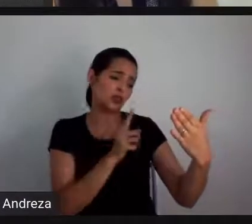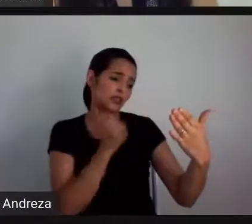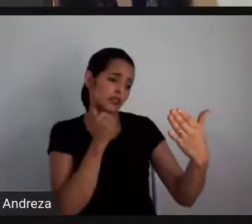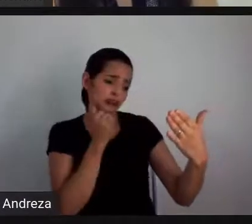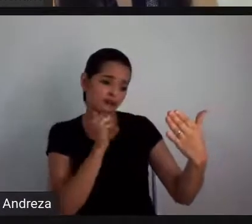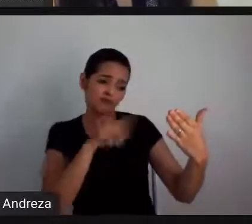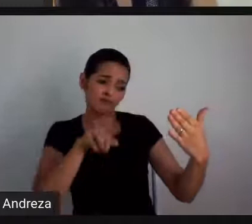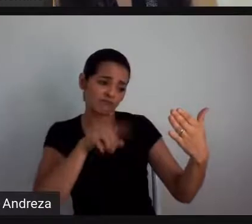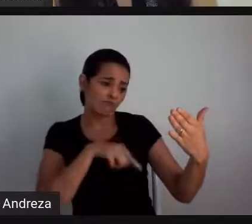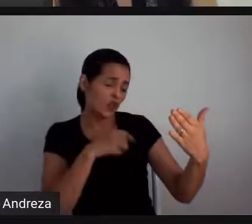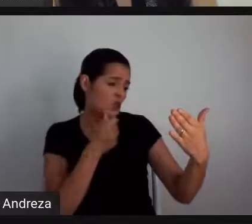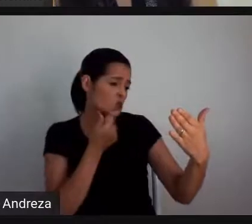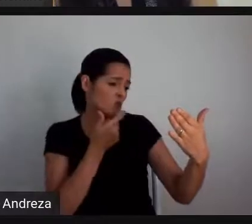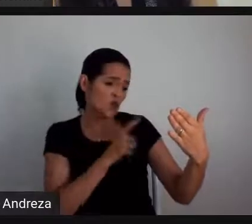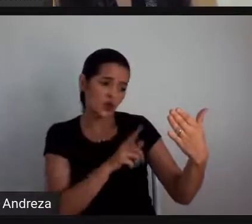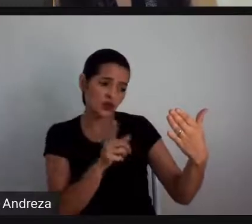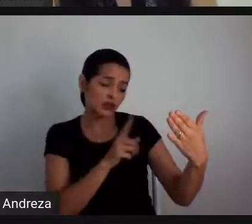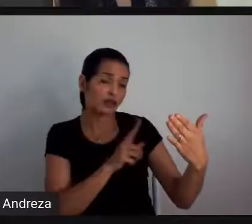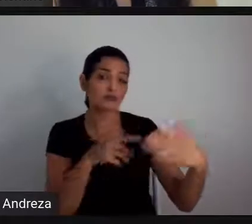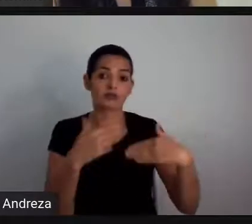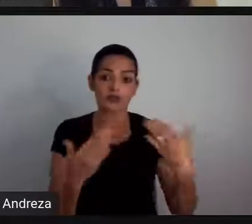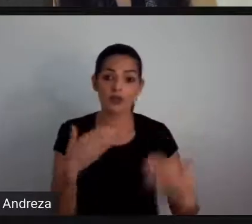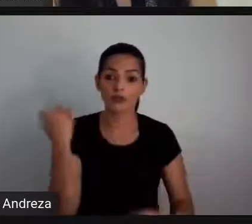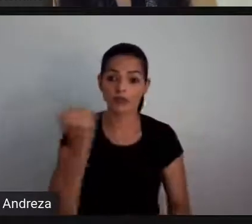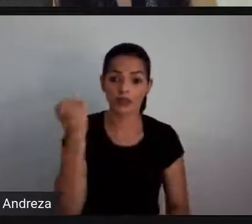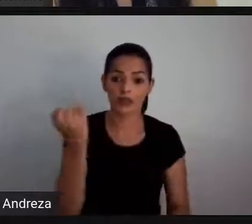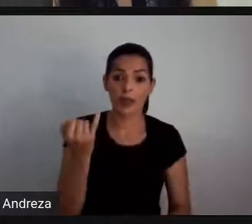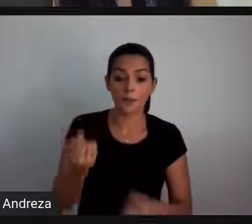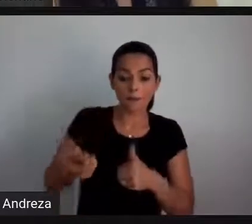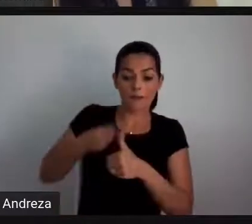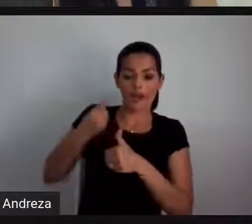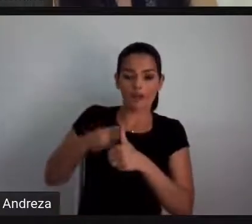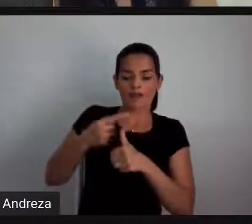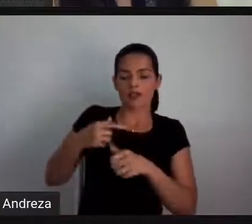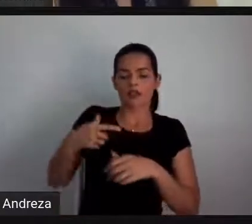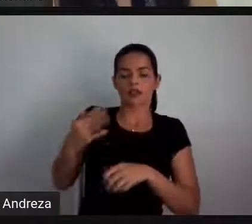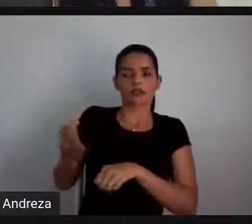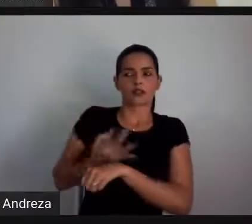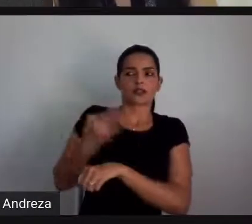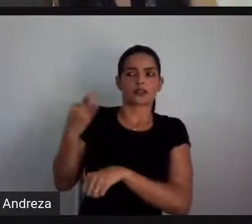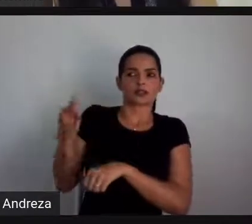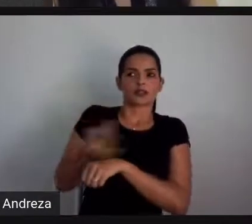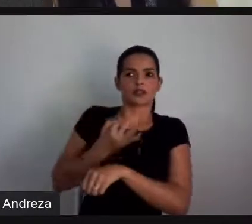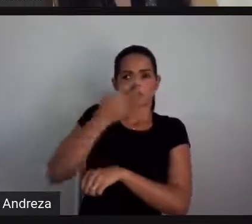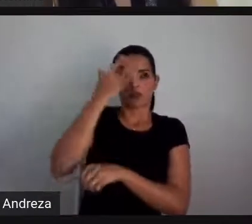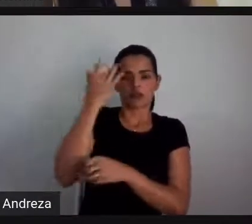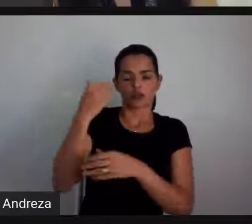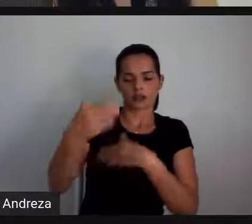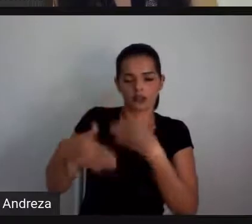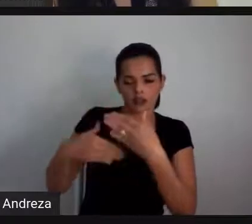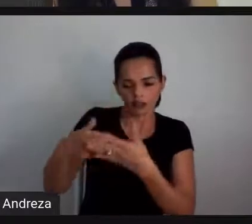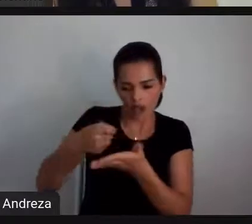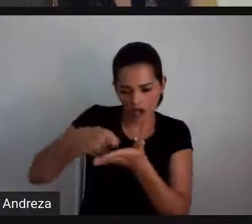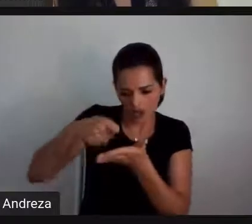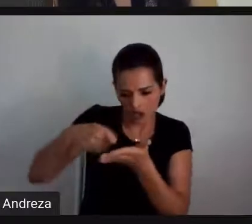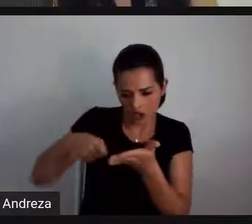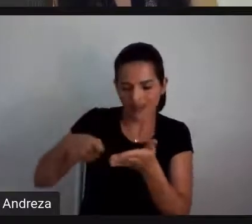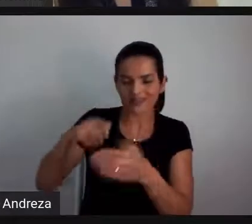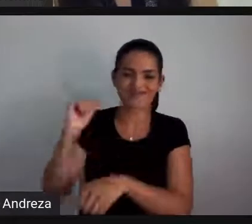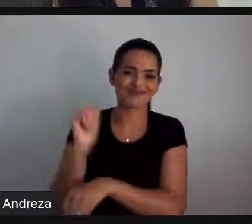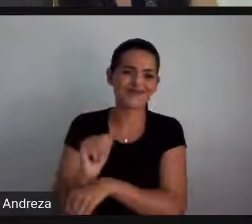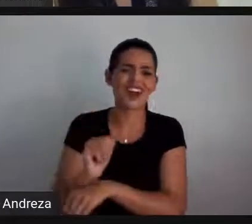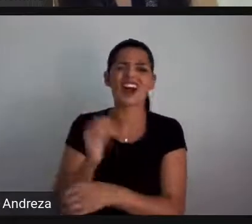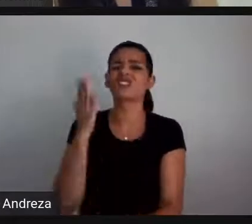passo, e eu vejo que a gente tem que enfrentar uma primeira resistência aí, né? Porque as pessoas, às vezes, começam a anotar, daqui a pouco param, ou elas acham